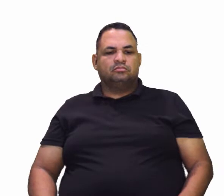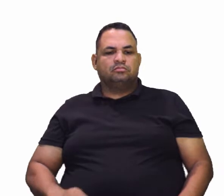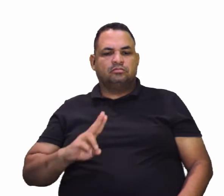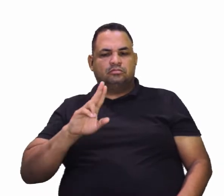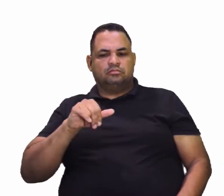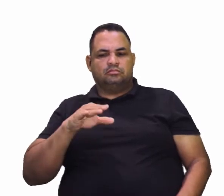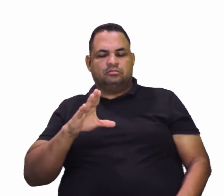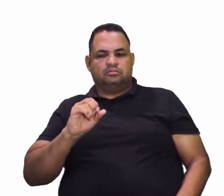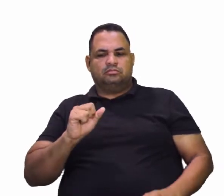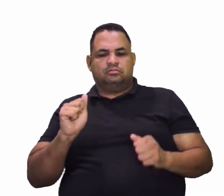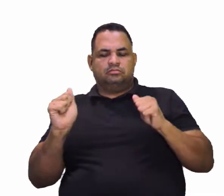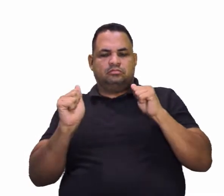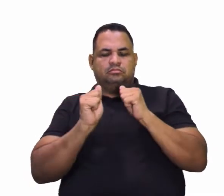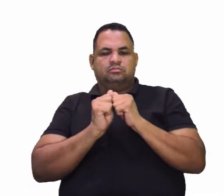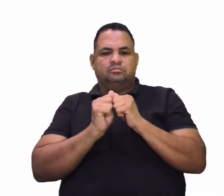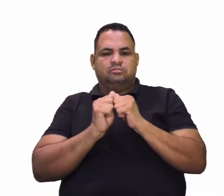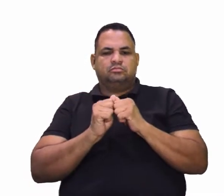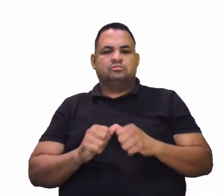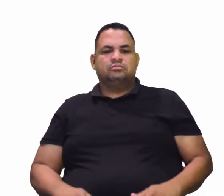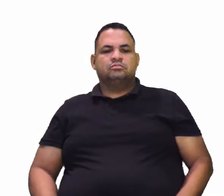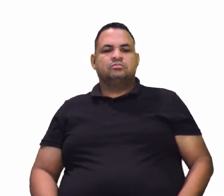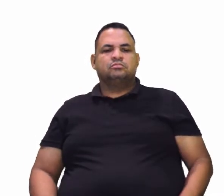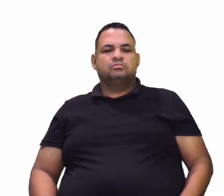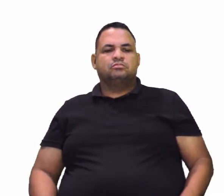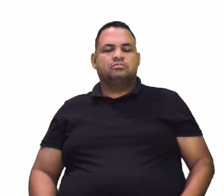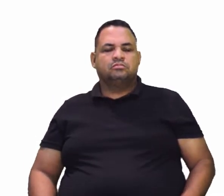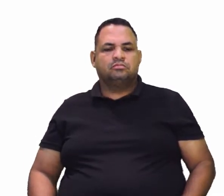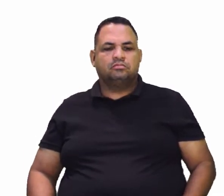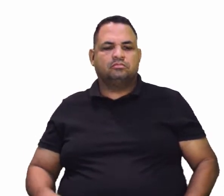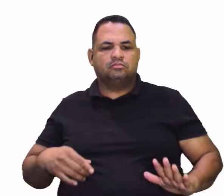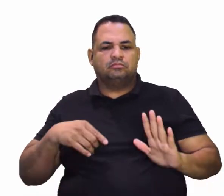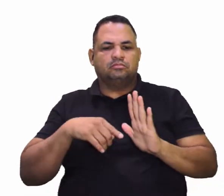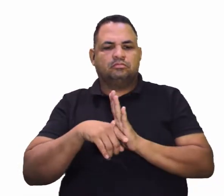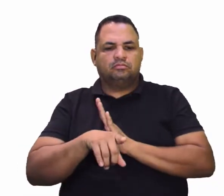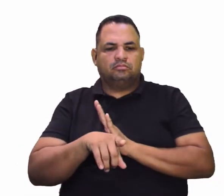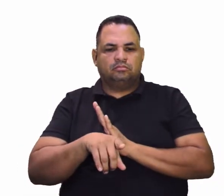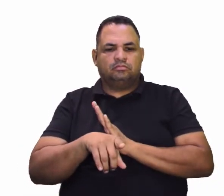not juntinhos. Então, quer dizer que nas perguntas